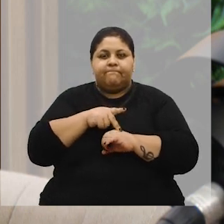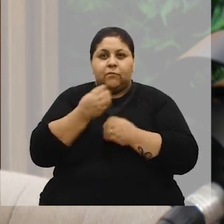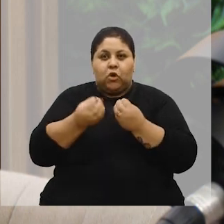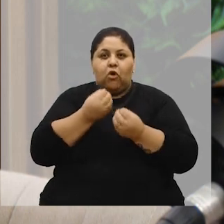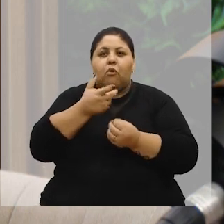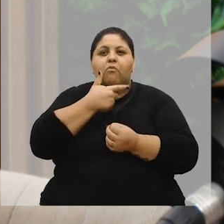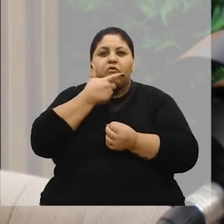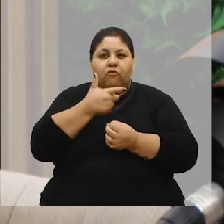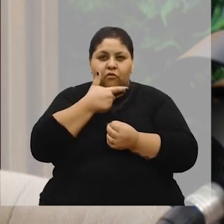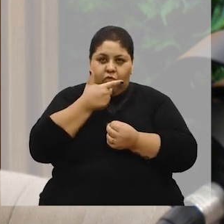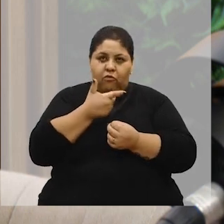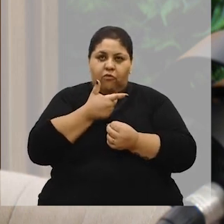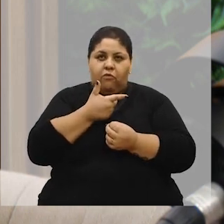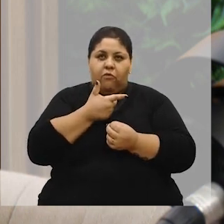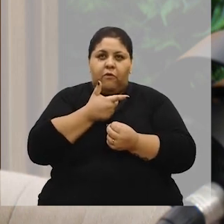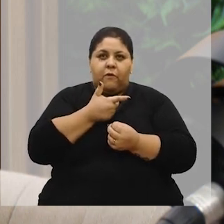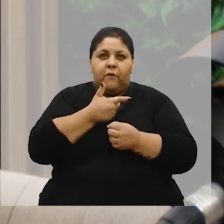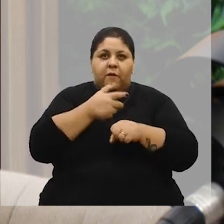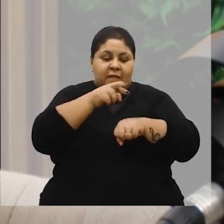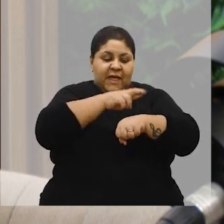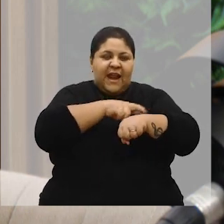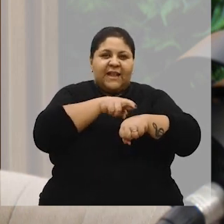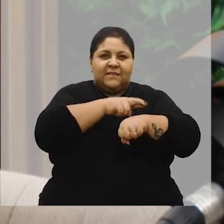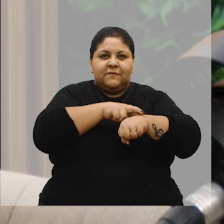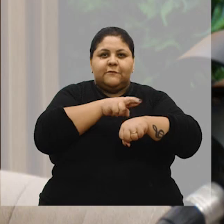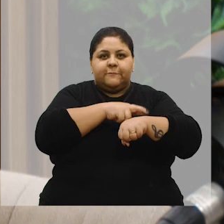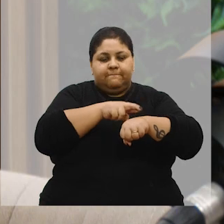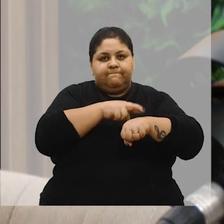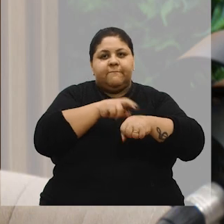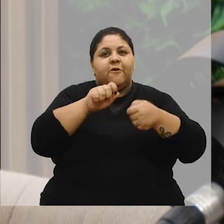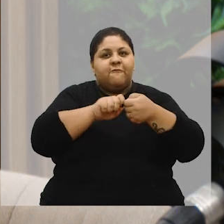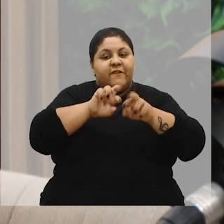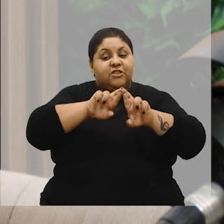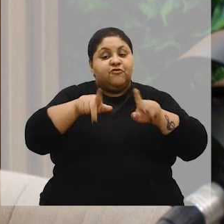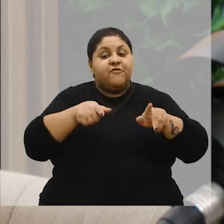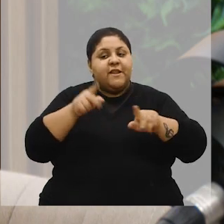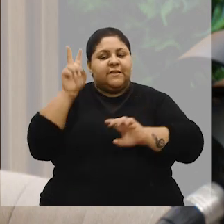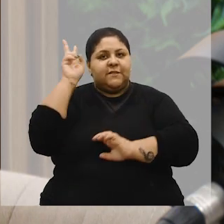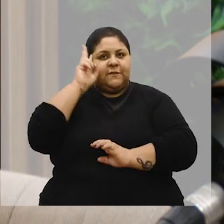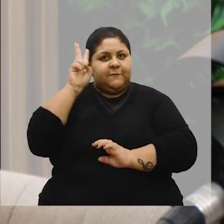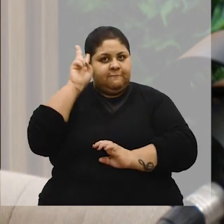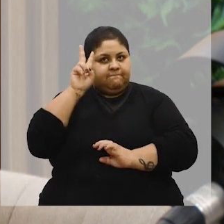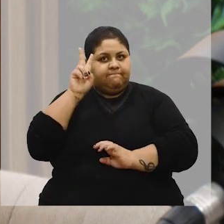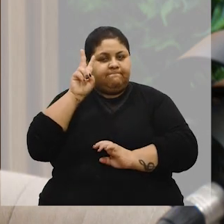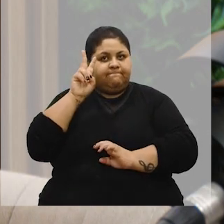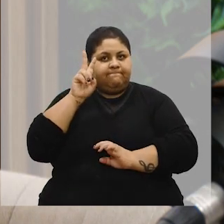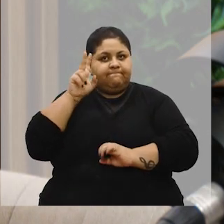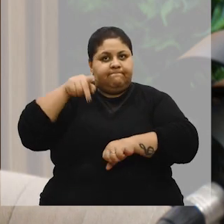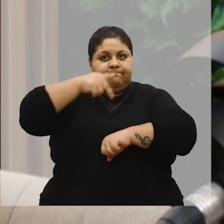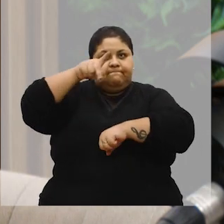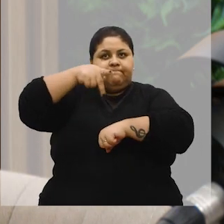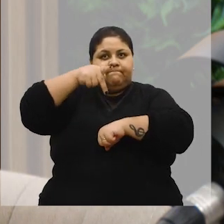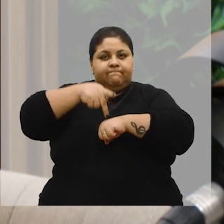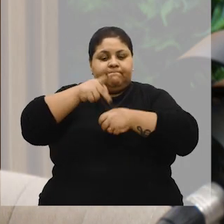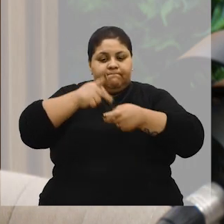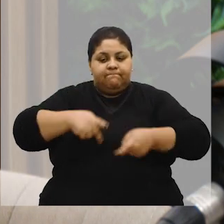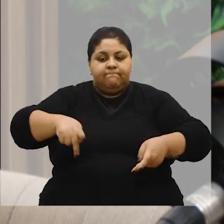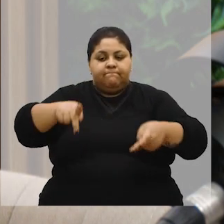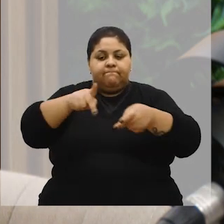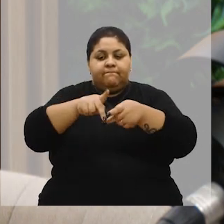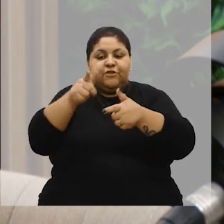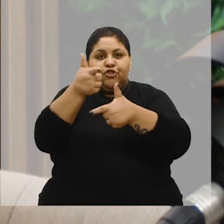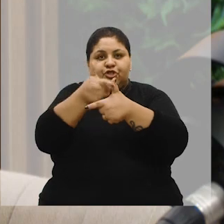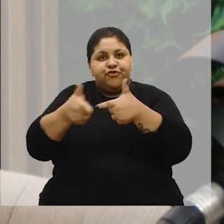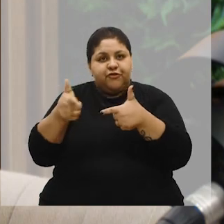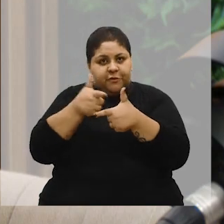tu comentou ali, a questão racial, ela pesa muito na nossa história. É um país que tem uma população extremamente